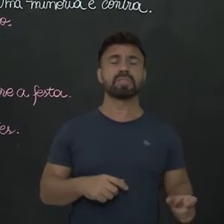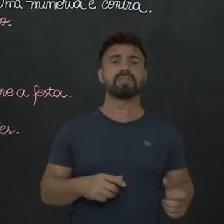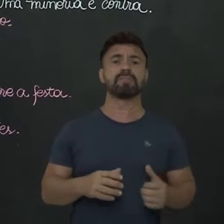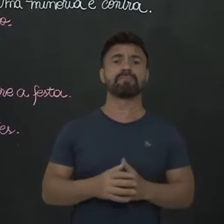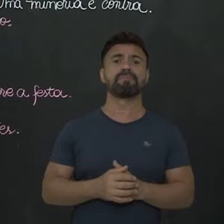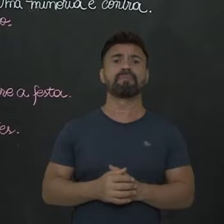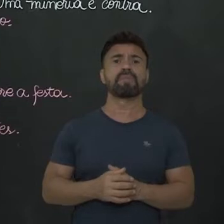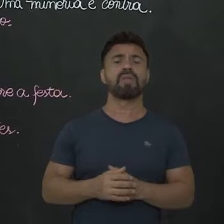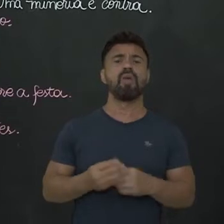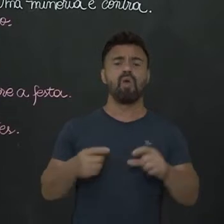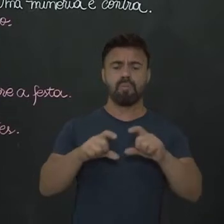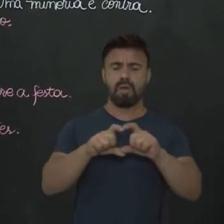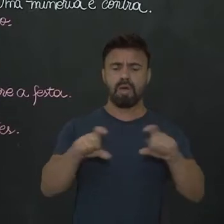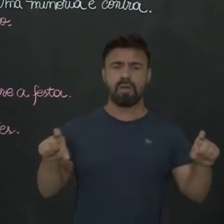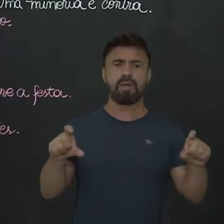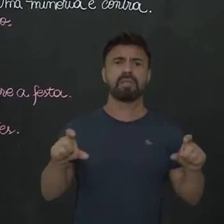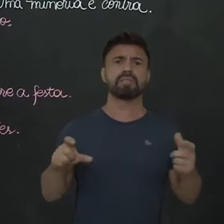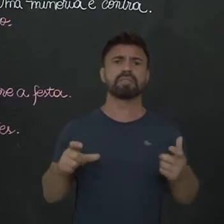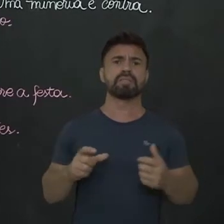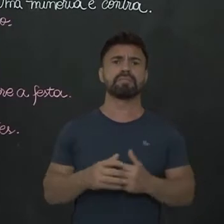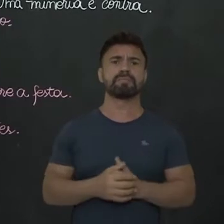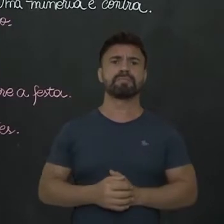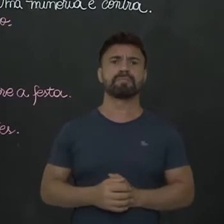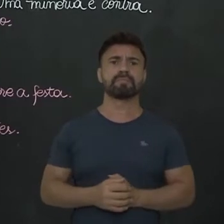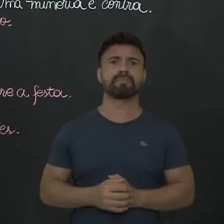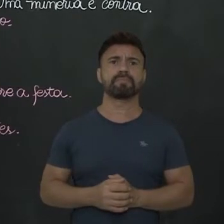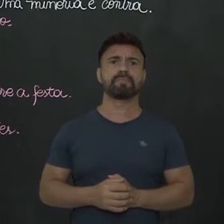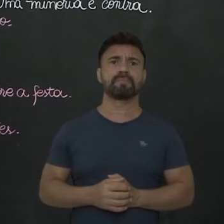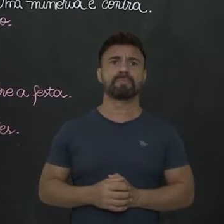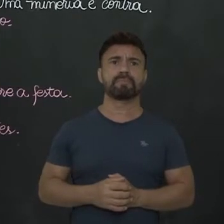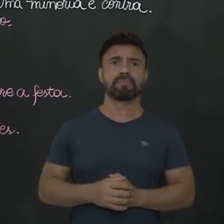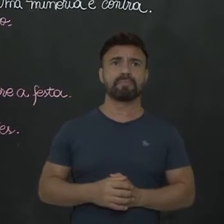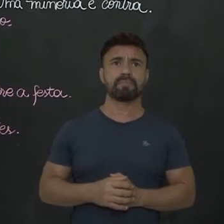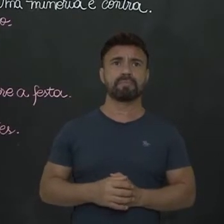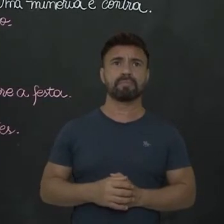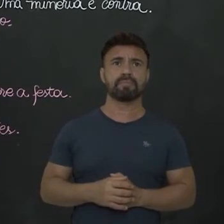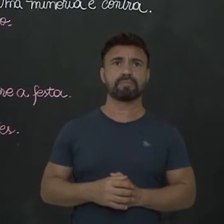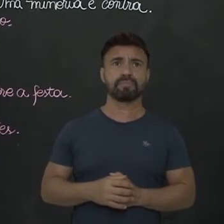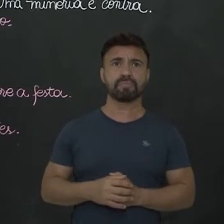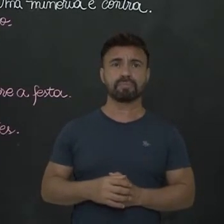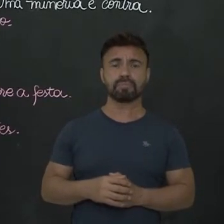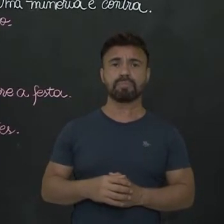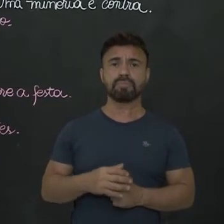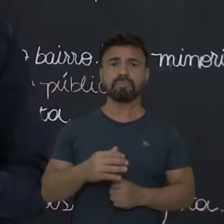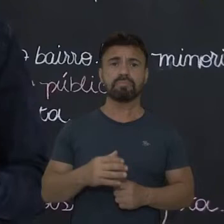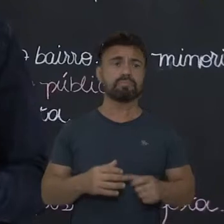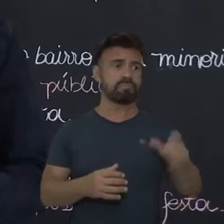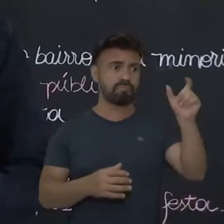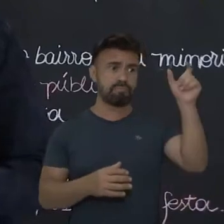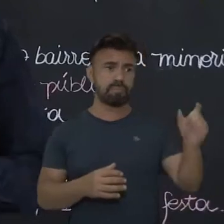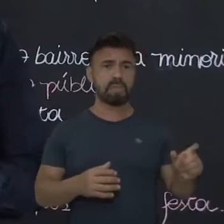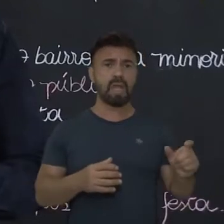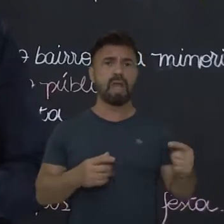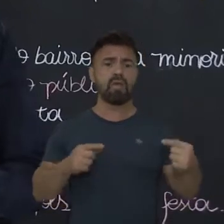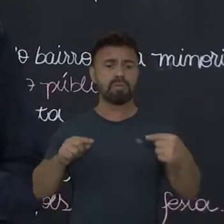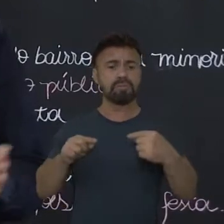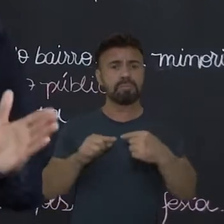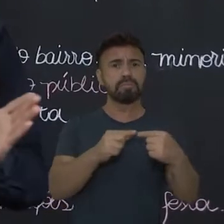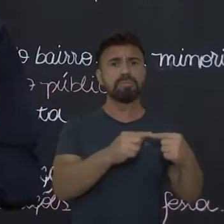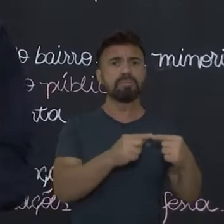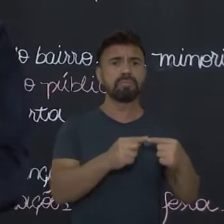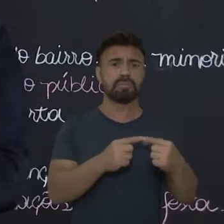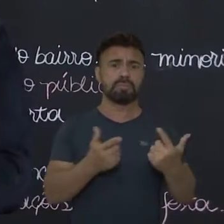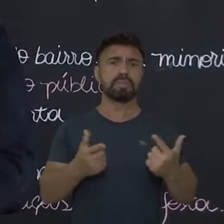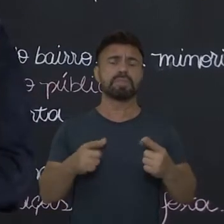termos essenciais de uma oração, ou seja, de uma sentença que gira em torno de um verbo. O sujeito se relaciona com esse